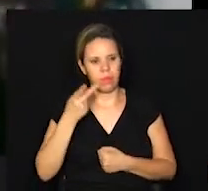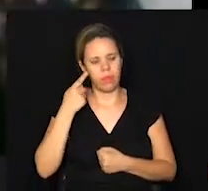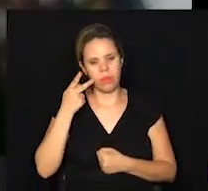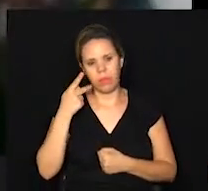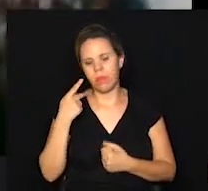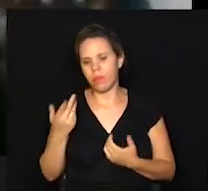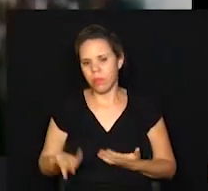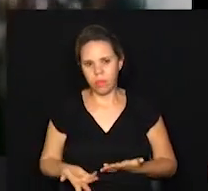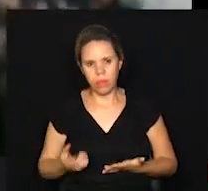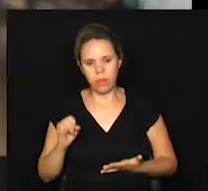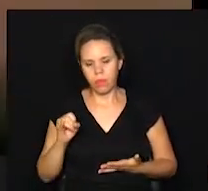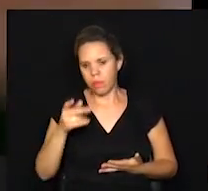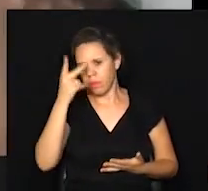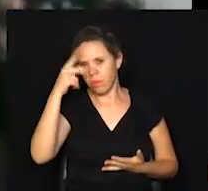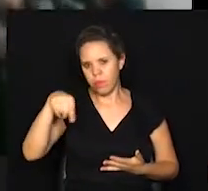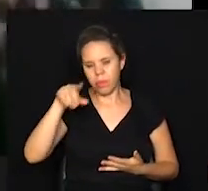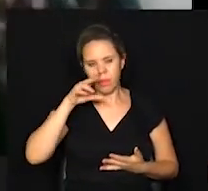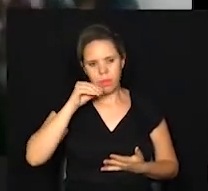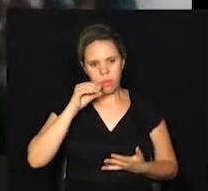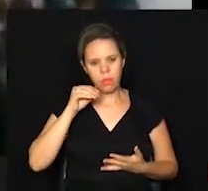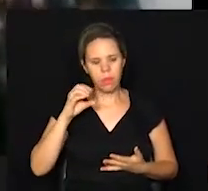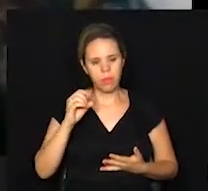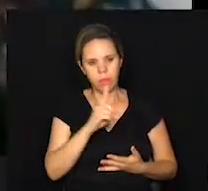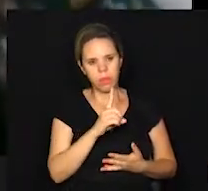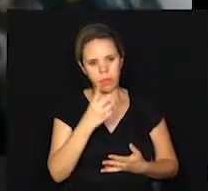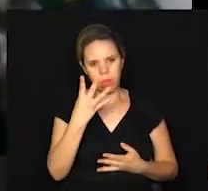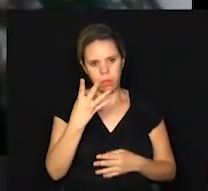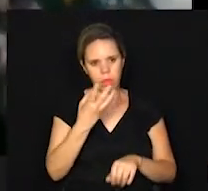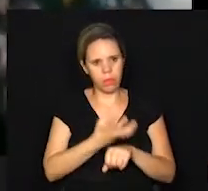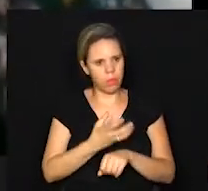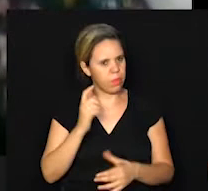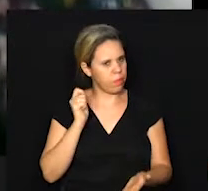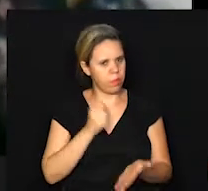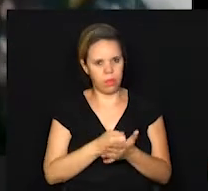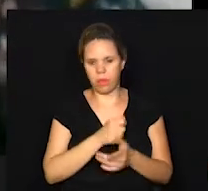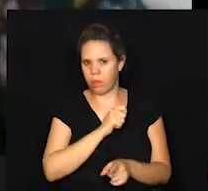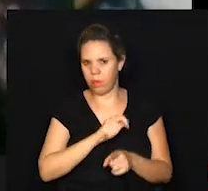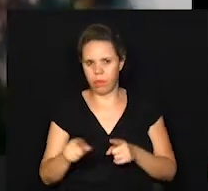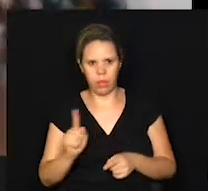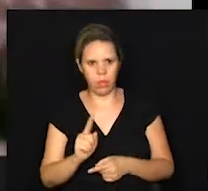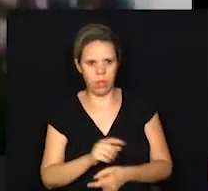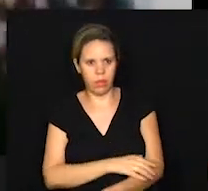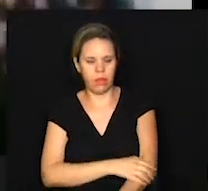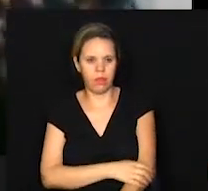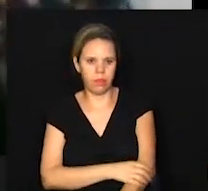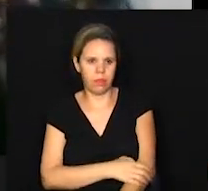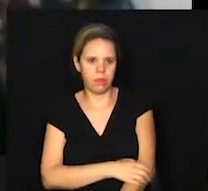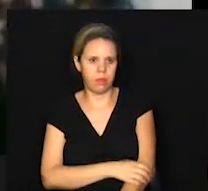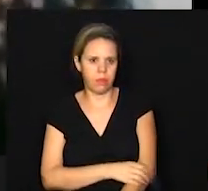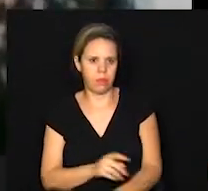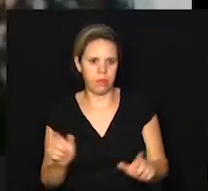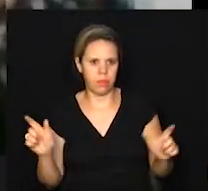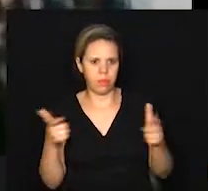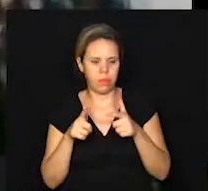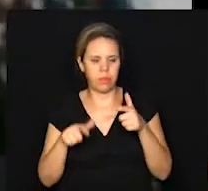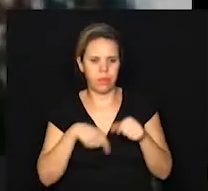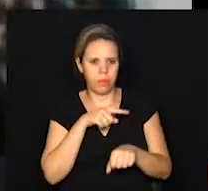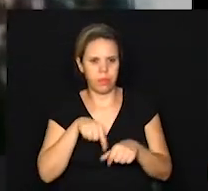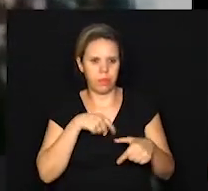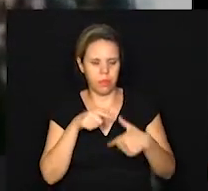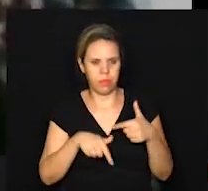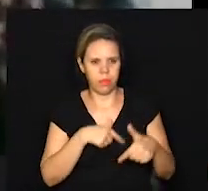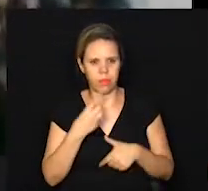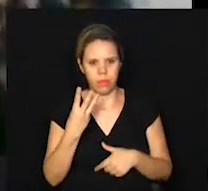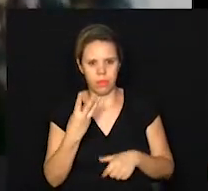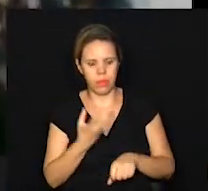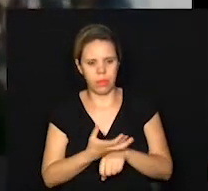se eles me dessem 4 disciplinas no semestre, eu não pagava o aluguel. E para ele reduzir a carga horária para 3